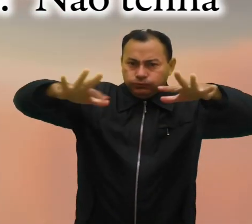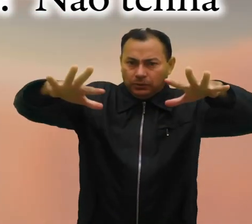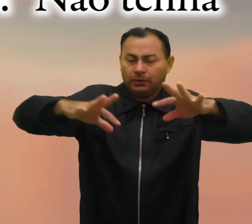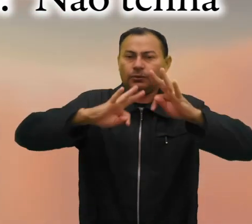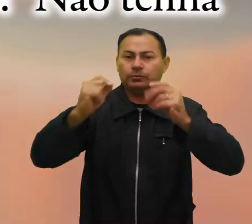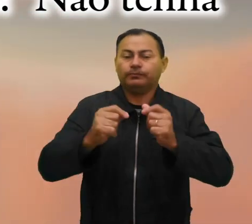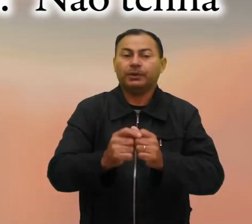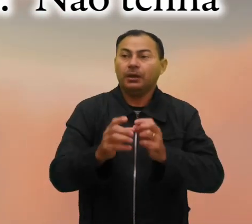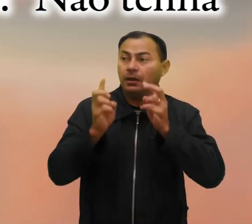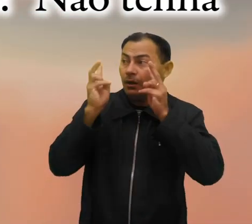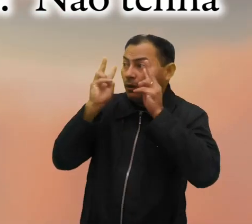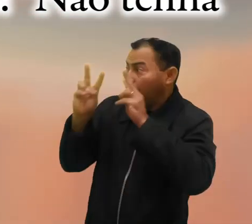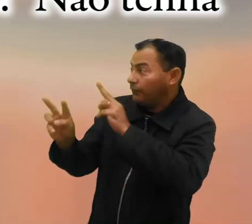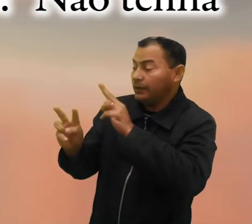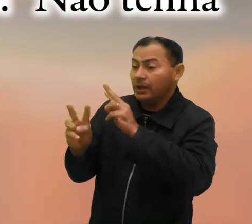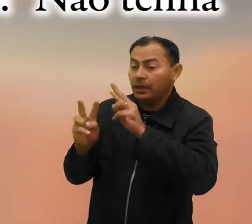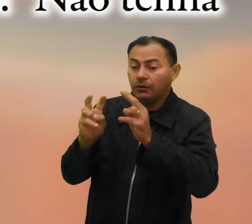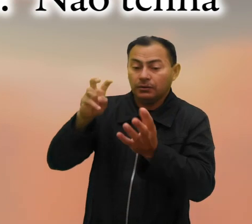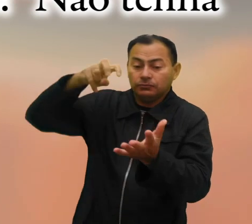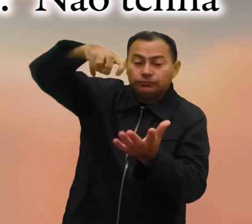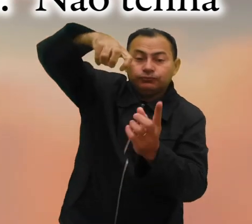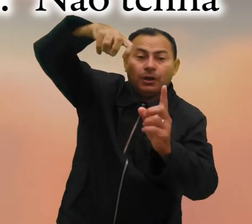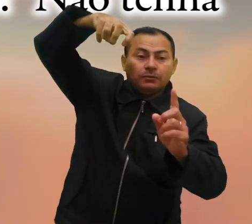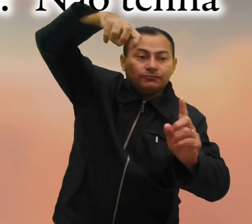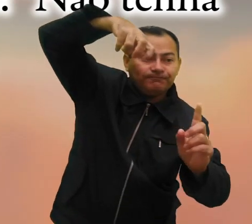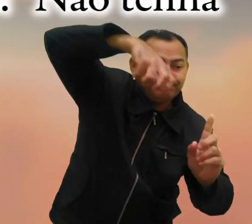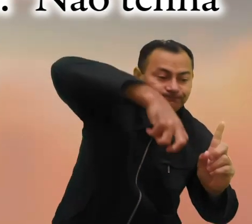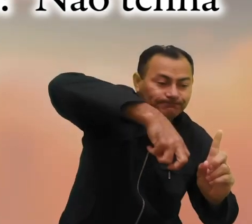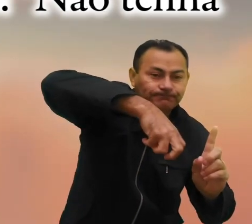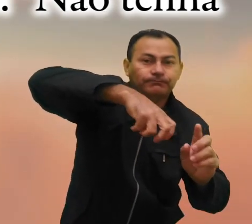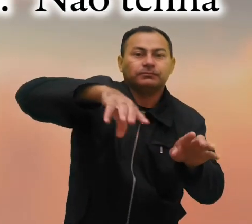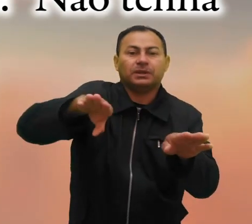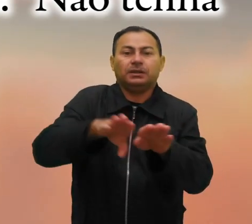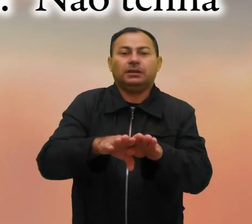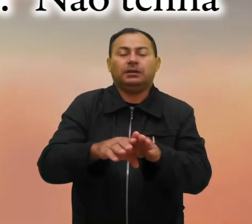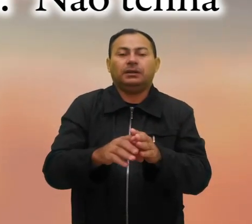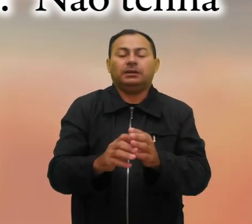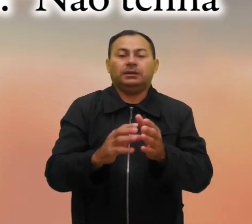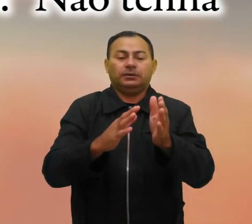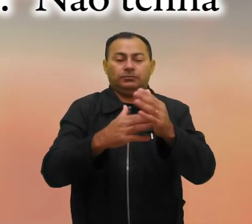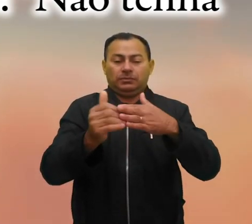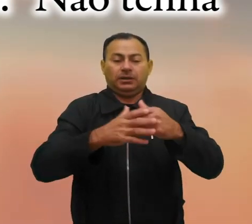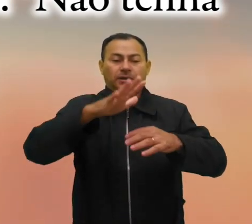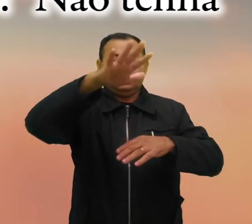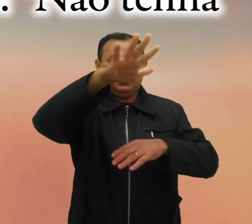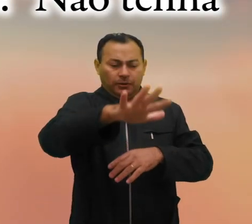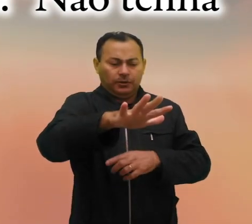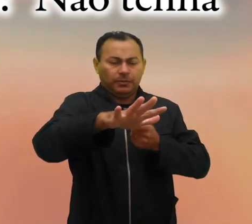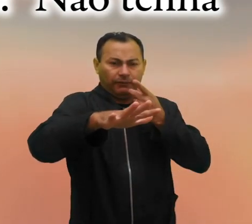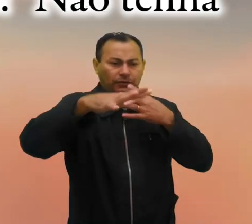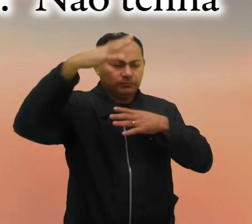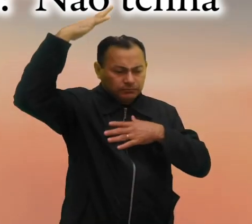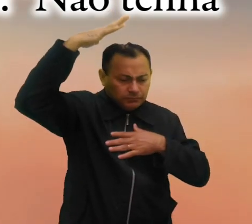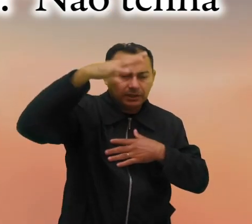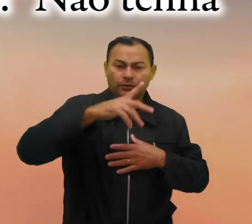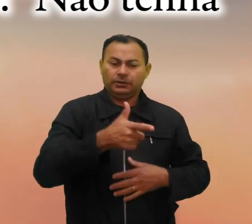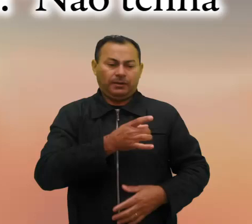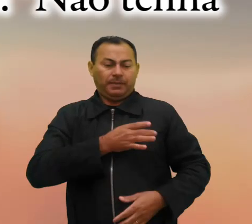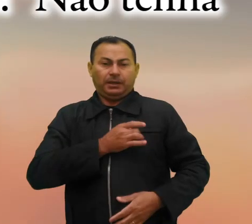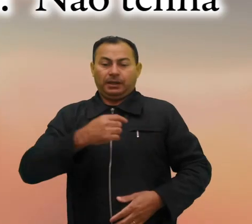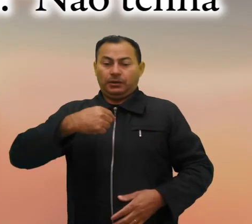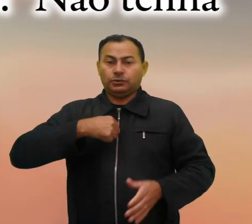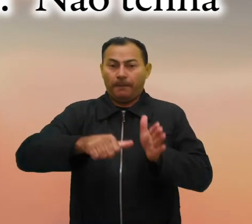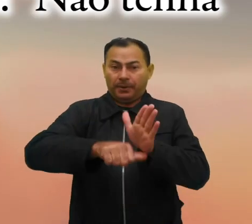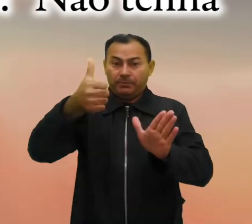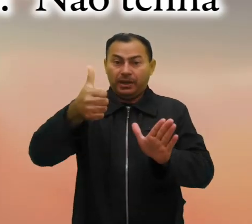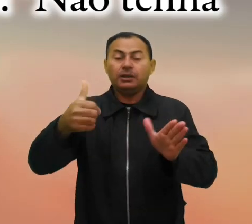fulgor. Quando o vi, caí aos seus pés como morto. Então ele colocou sua mão direita sobre mim e disse: não tenha medo, eu